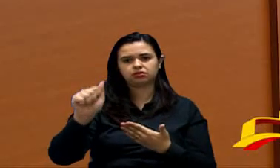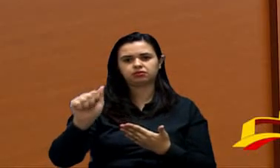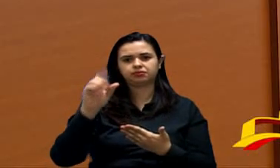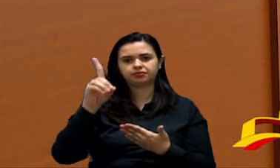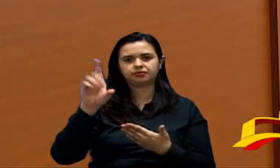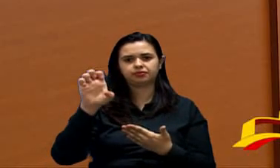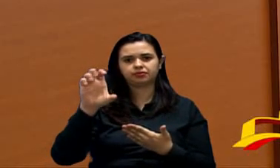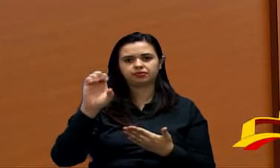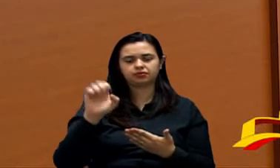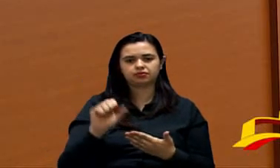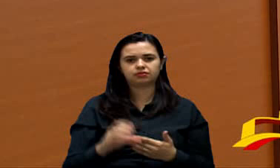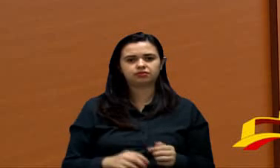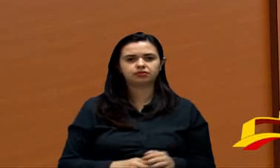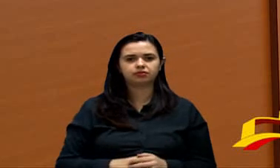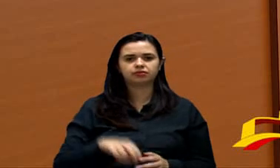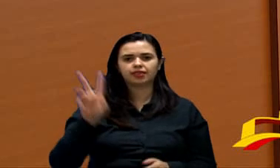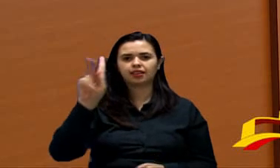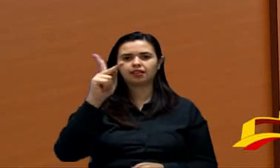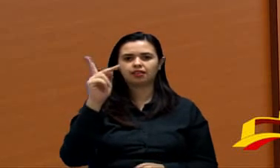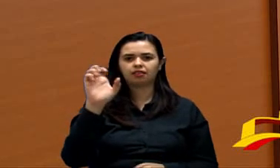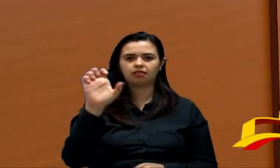Hélio.